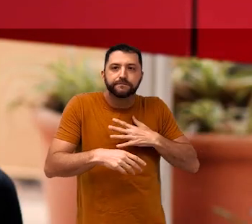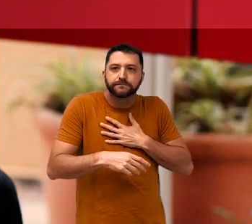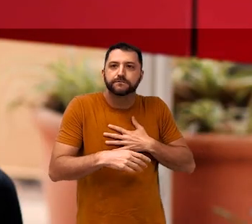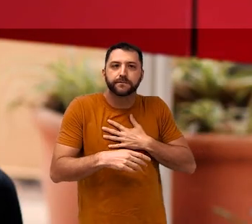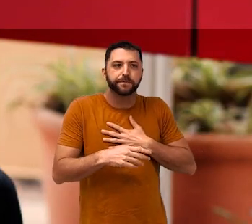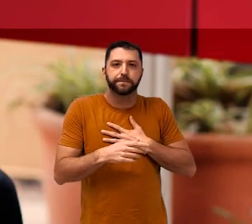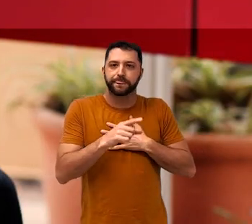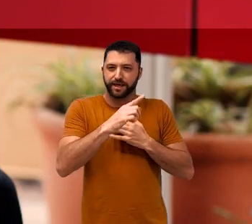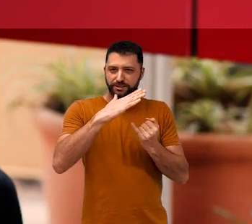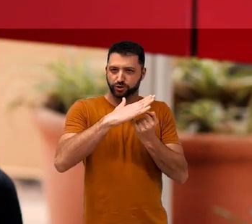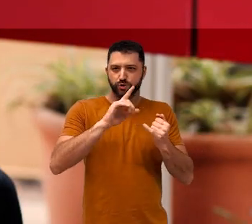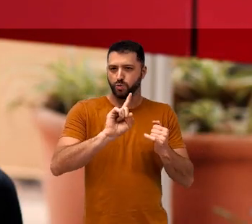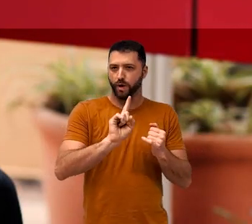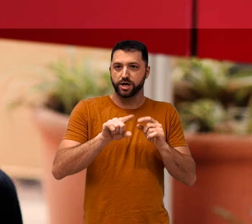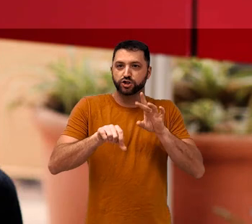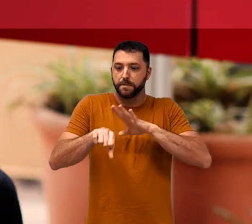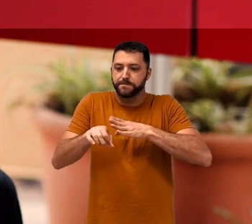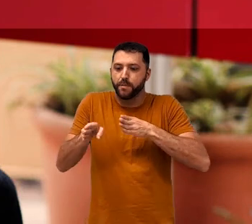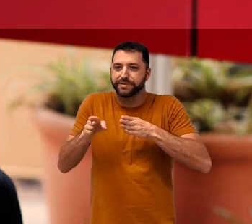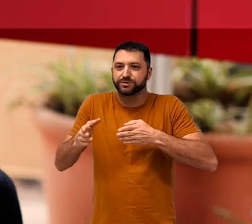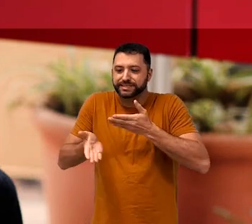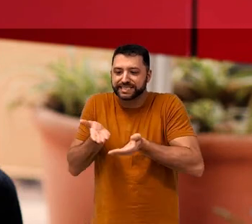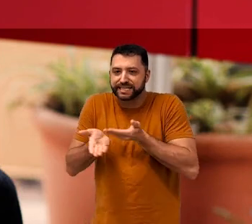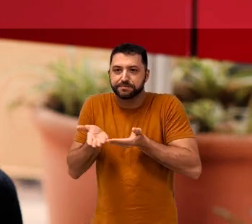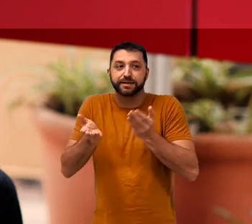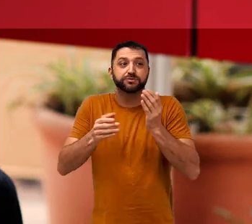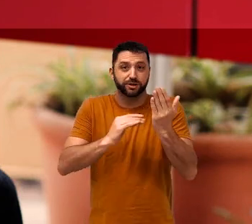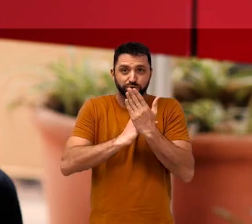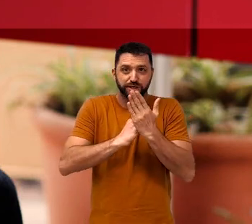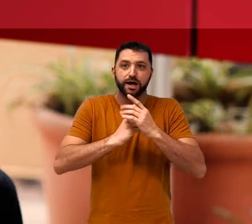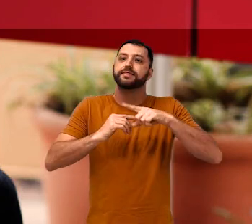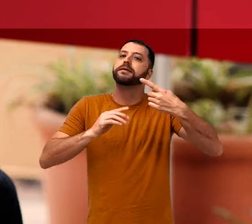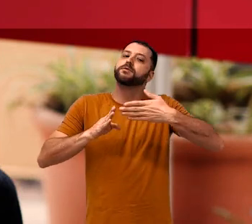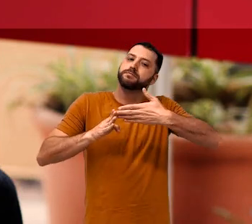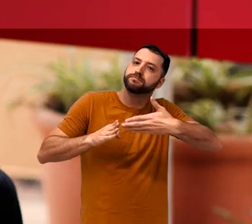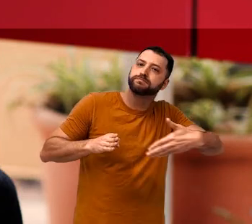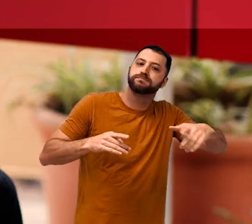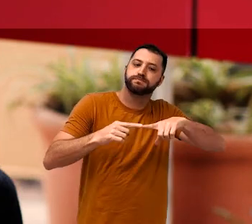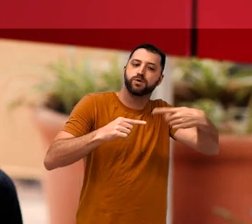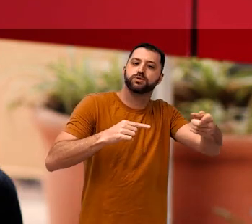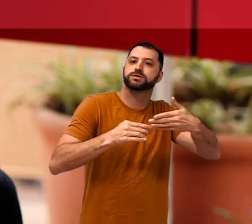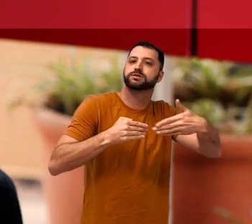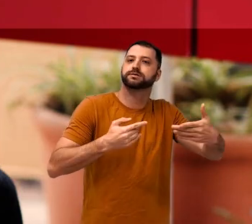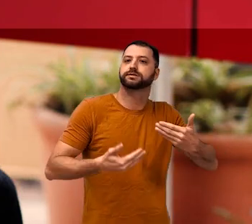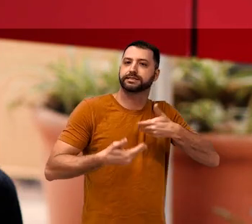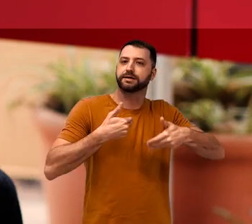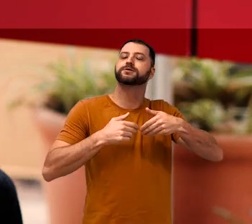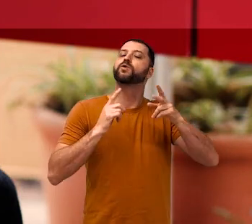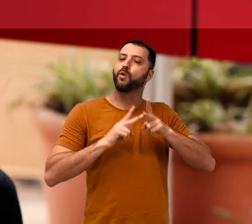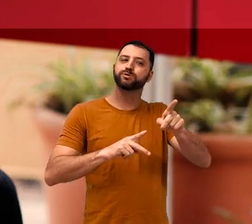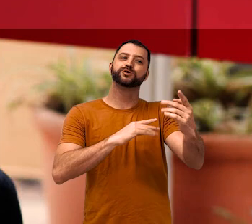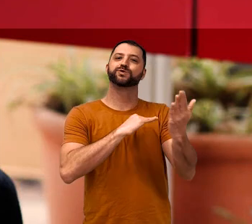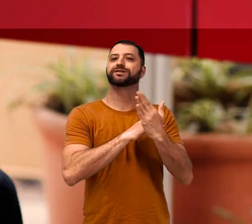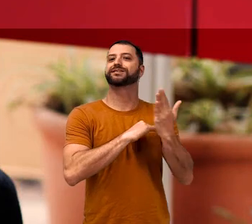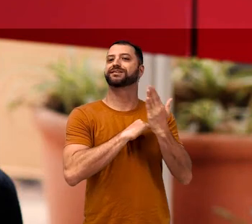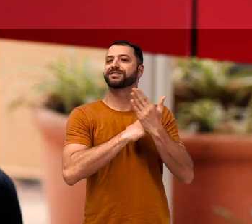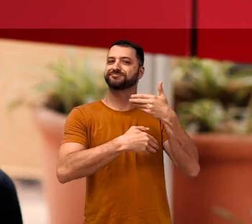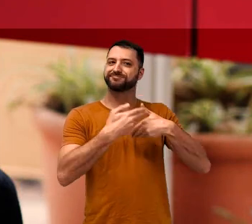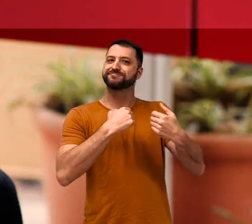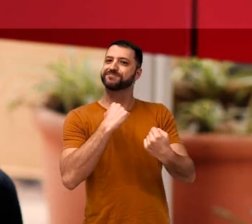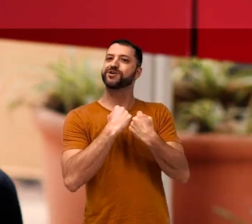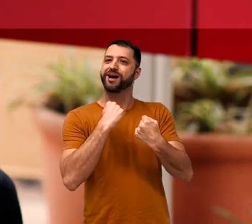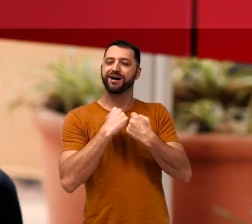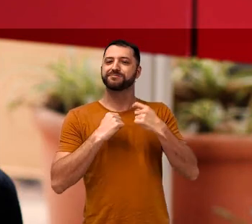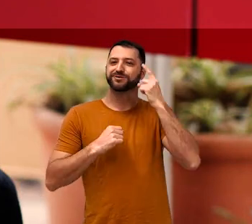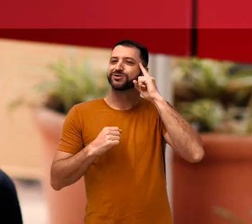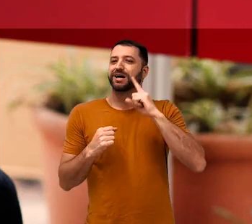o Instituto não ajudava as mulheres só durante o tratamento, mas também após o tratamento, que é uma coisa que a gente costuma não pensar logo que recebe o